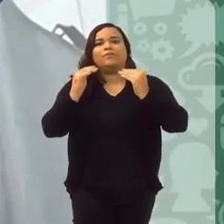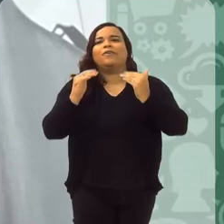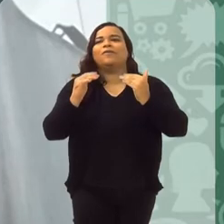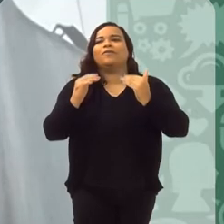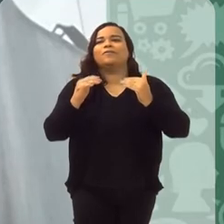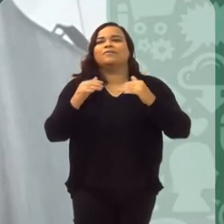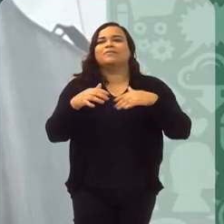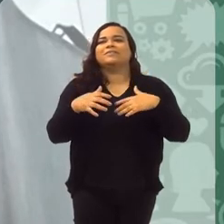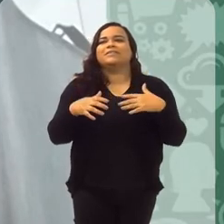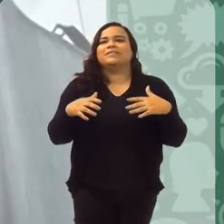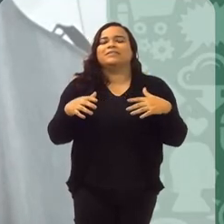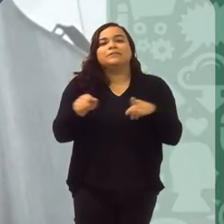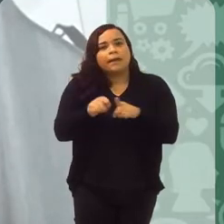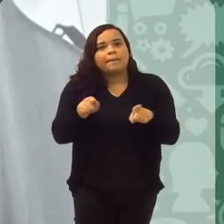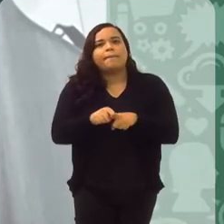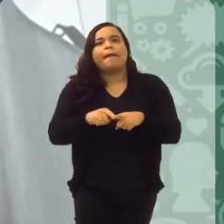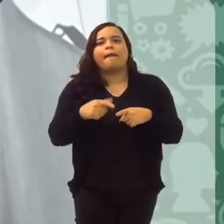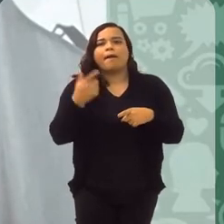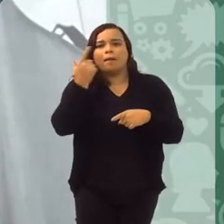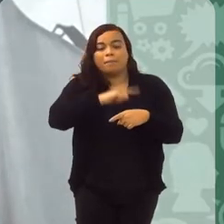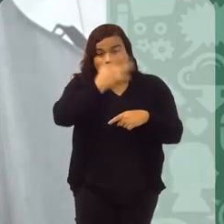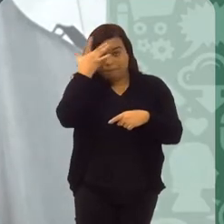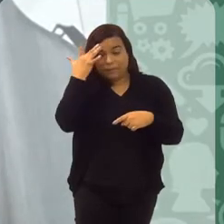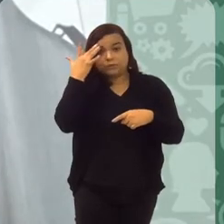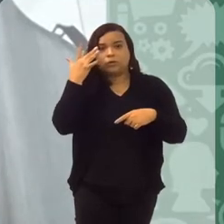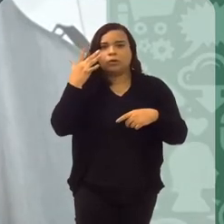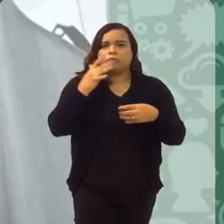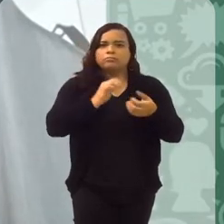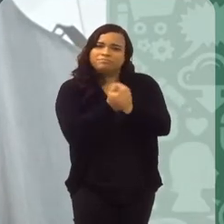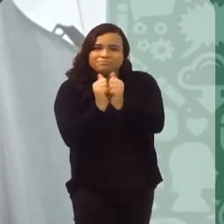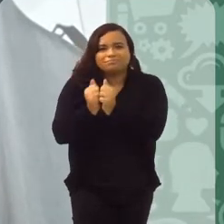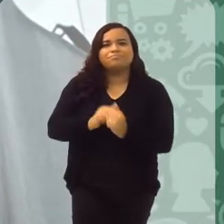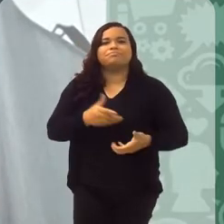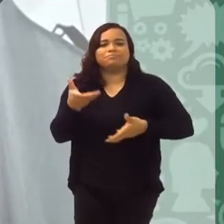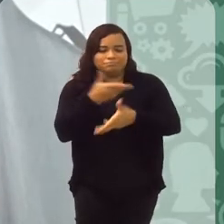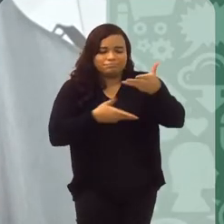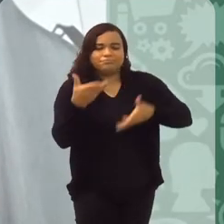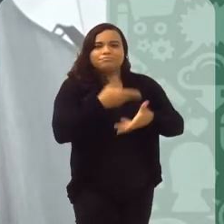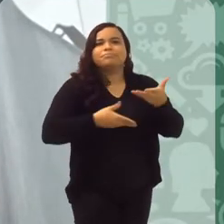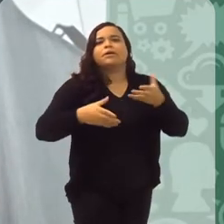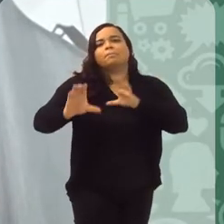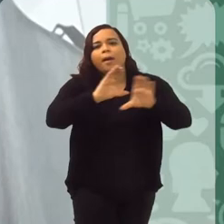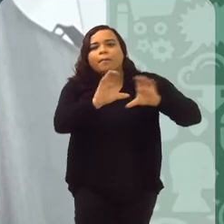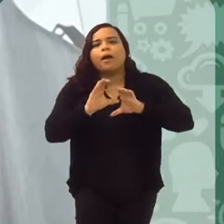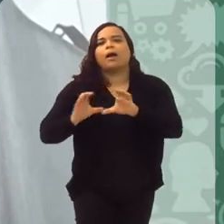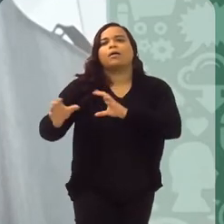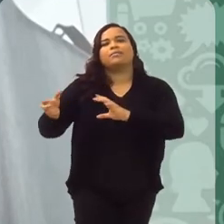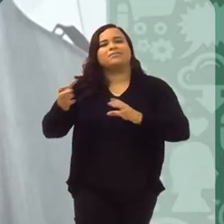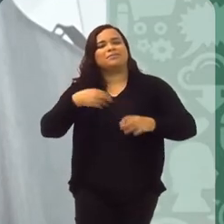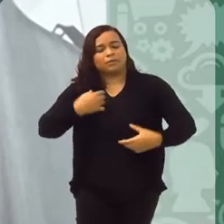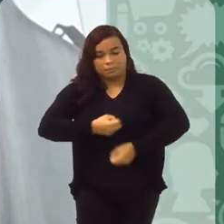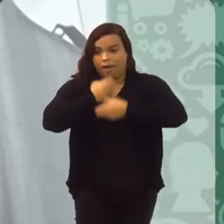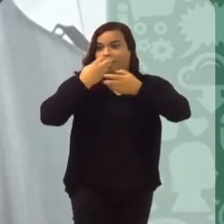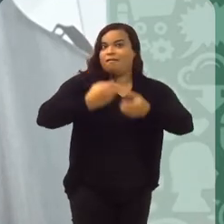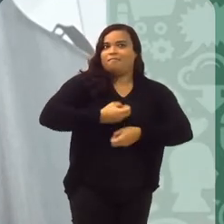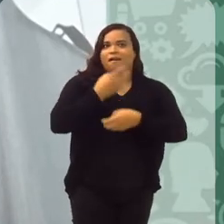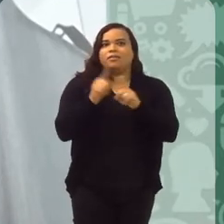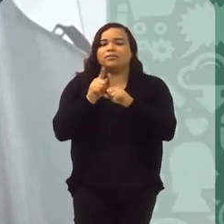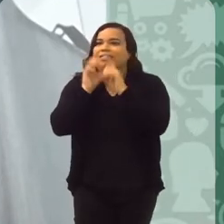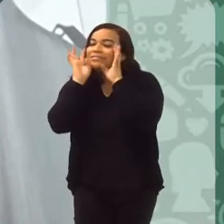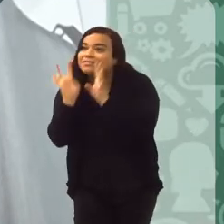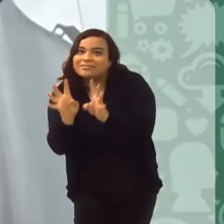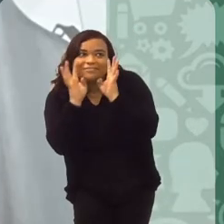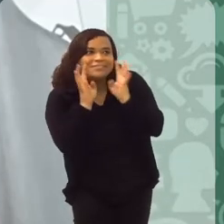desenvolvimento da motricidade ampla e fina também, para interação, né, desenvolvimento da comunicação expressiva, da